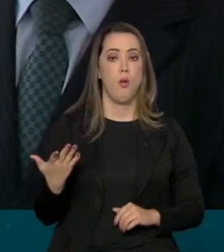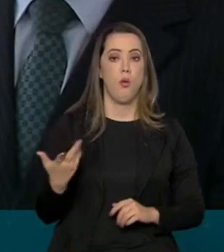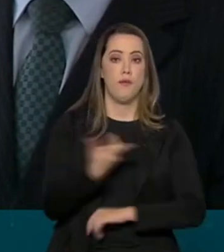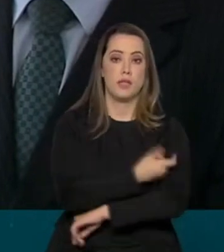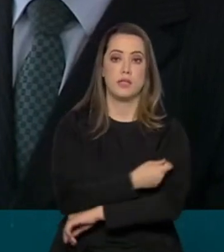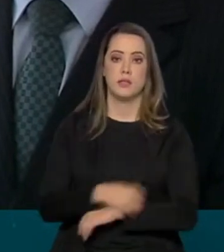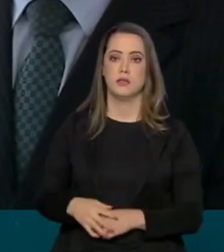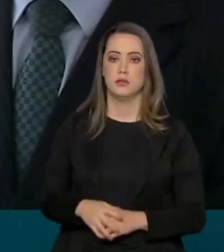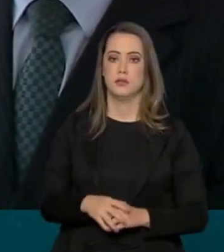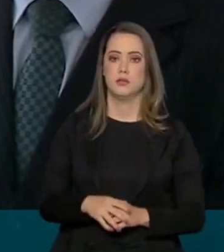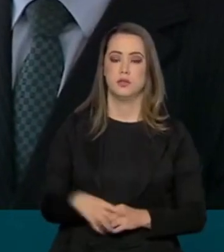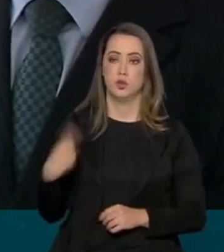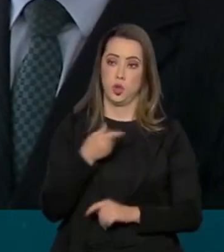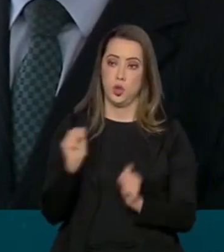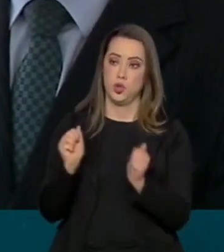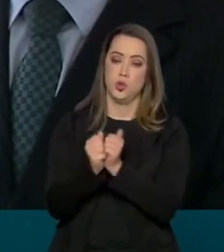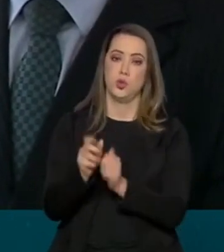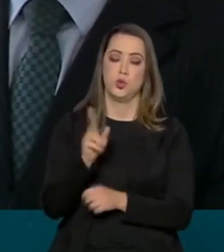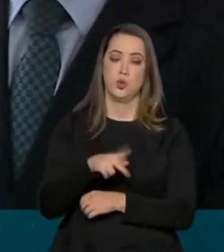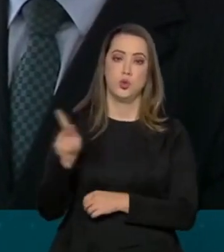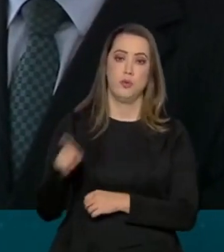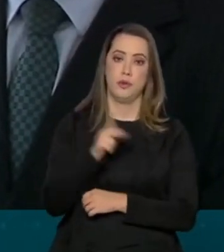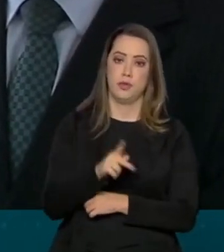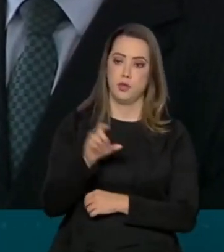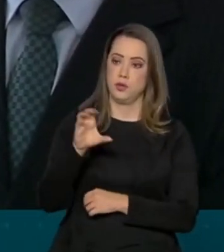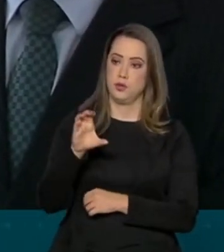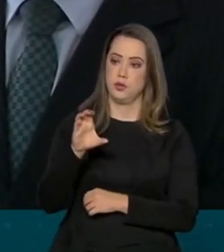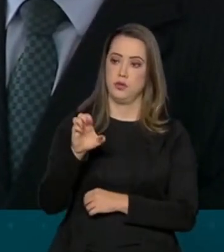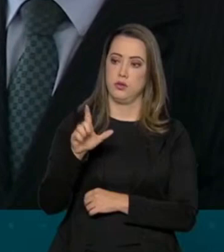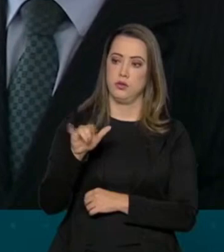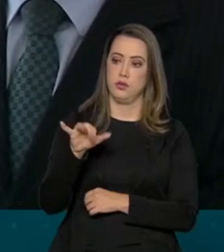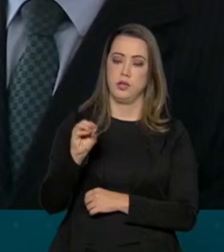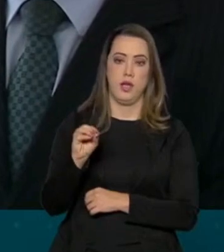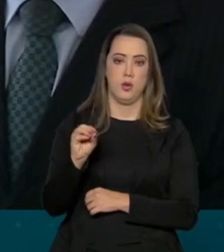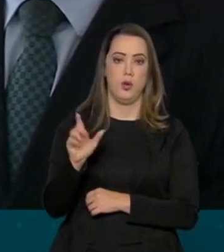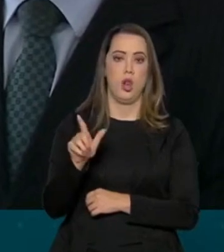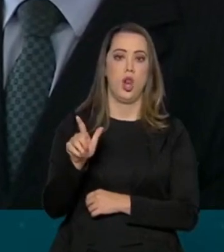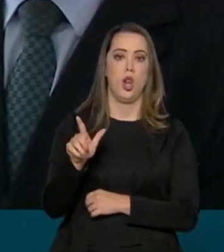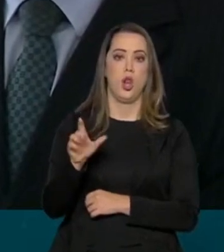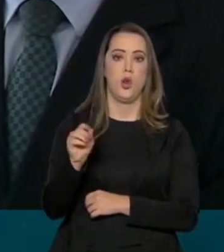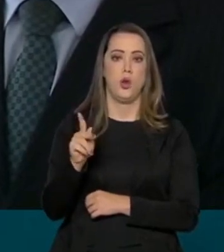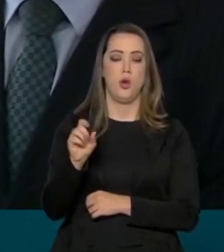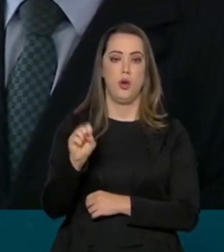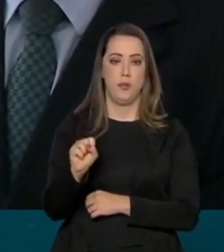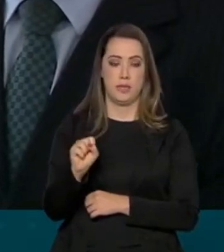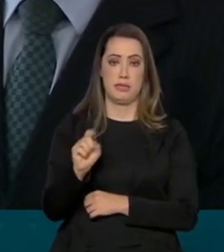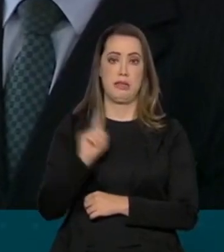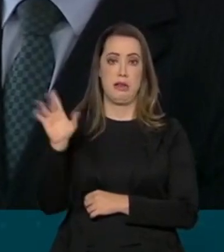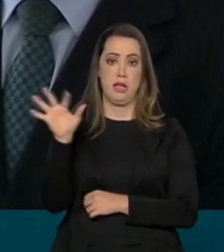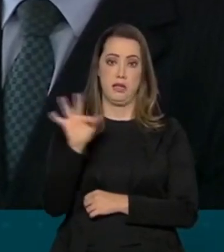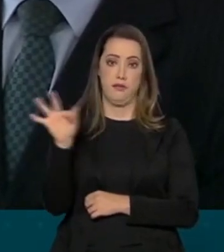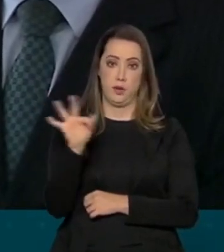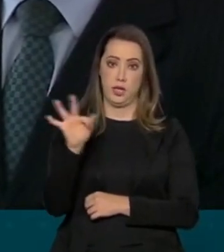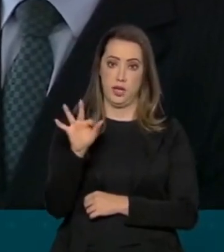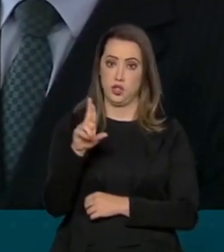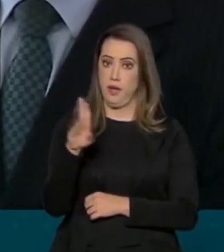desenvolvemos com o professor Célio Lopes, em Ribeirão Preto, na Faculdade de Medicina de Ribeirão Preto, e com a equipe dele, né, e logicamente